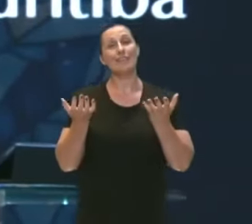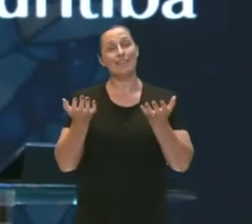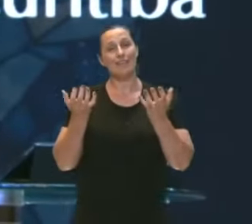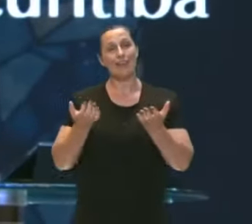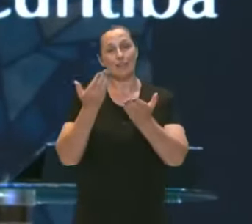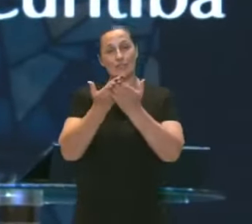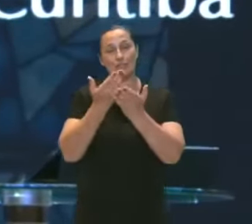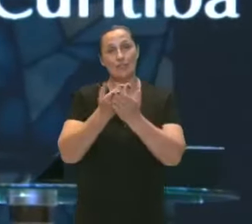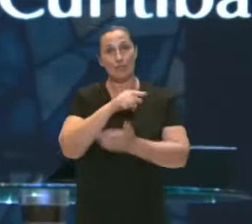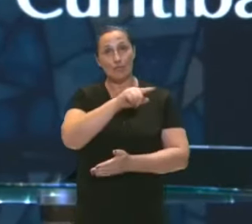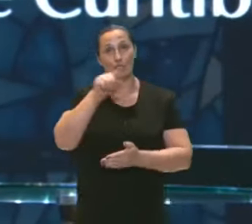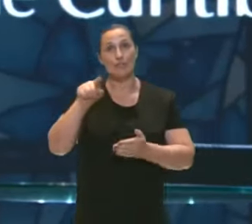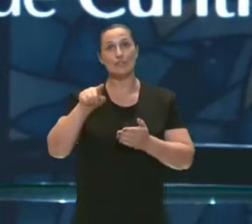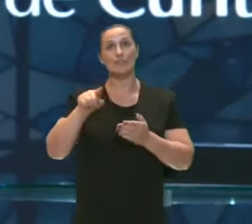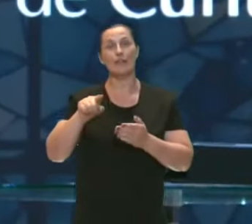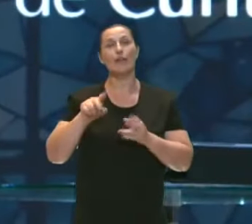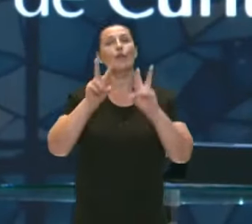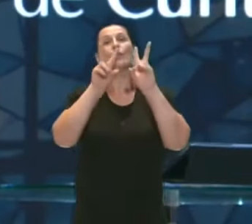experimentar